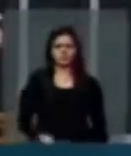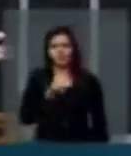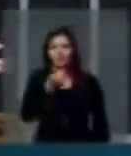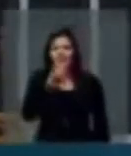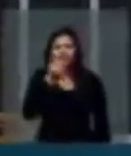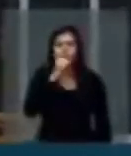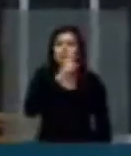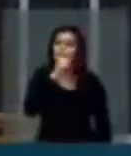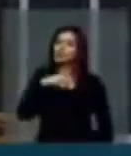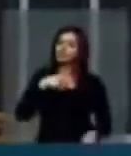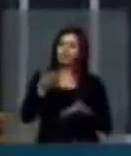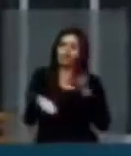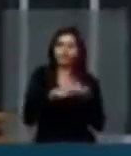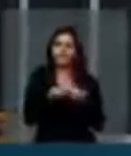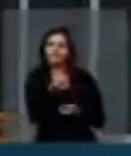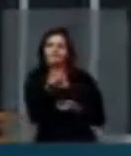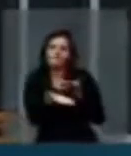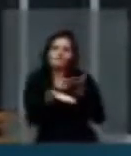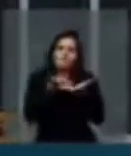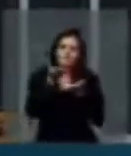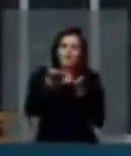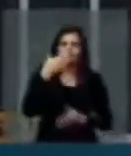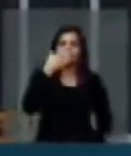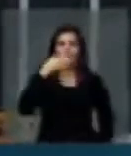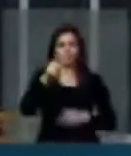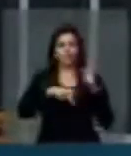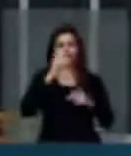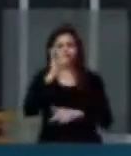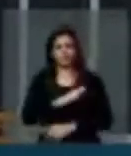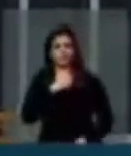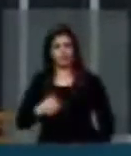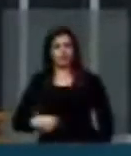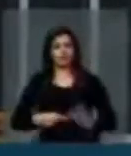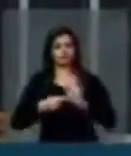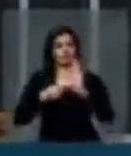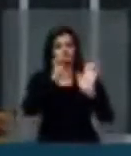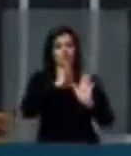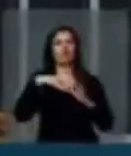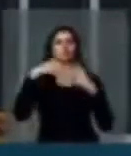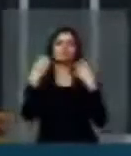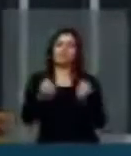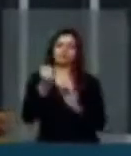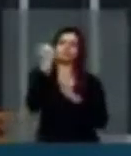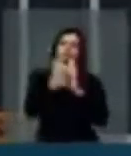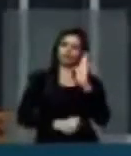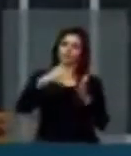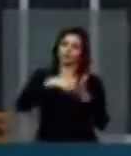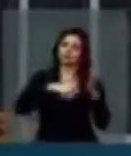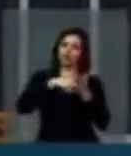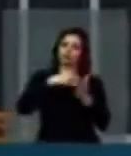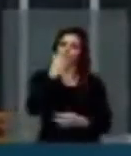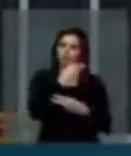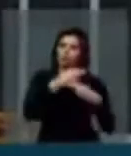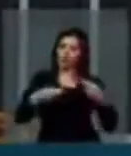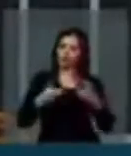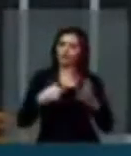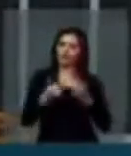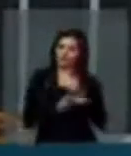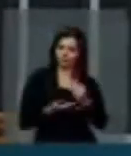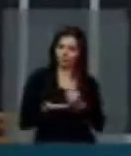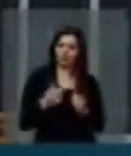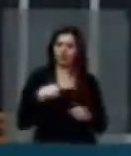Enganando o povo brasileiro. Se o governo tivesse dado aqui o exemplo, vamos desonerar a cesta básica,